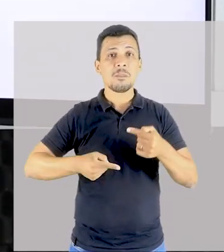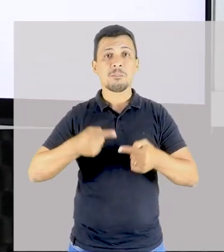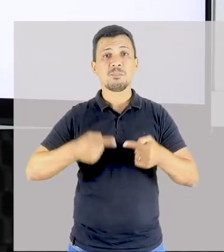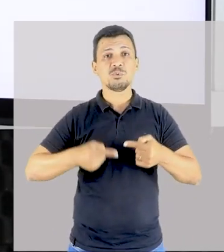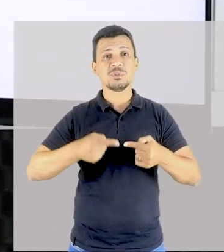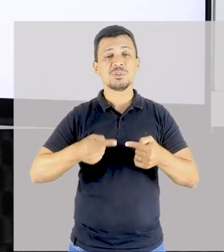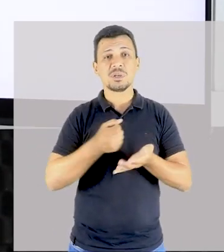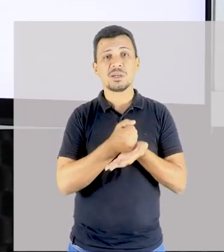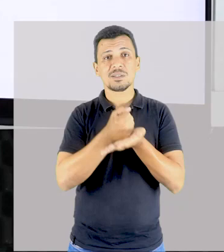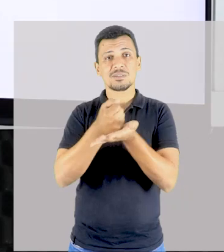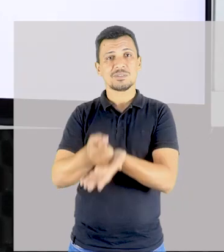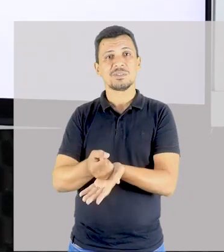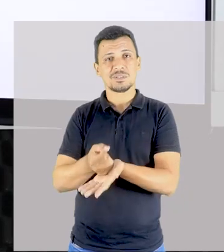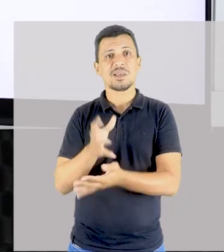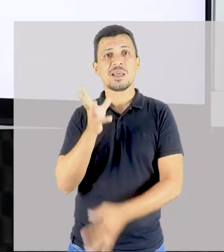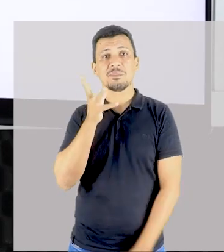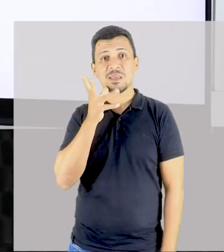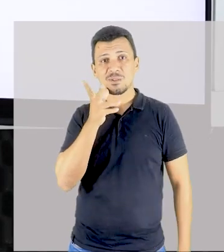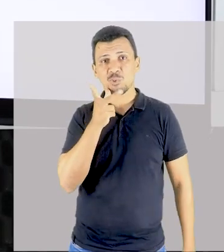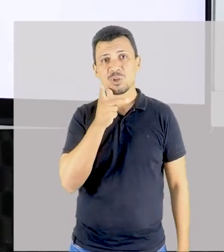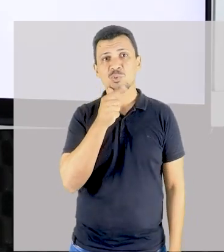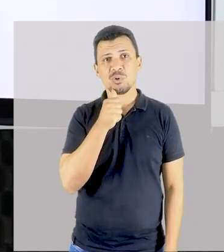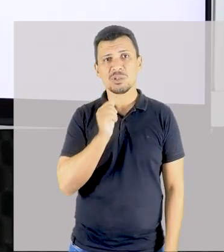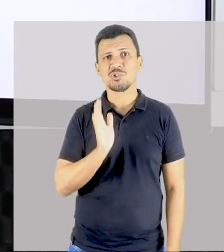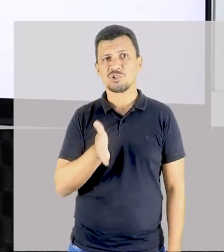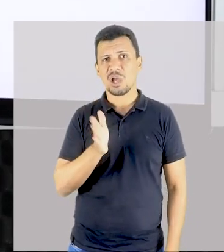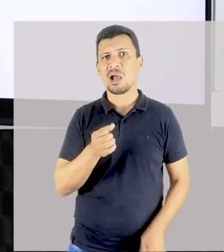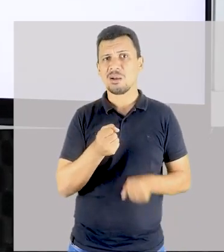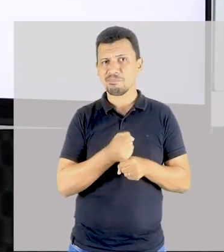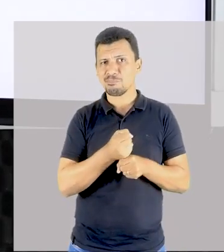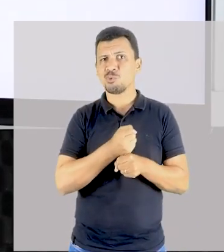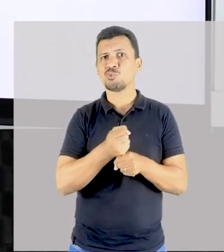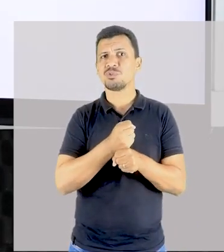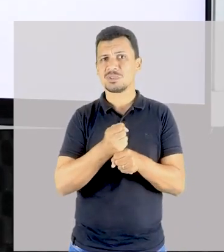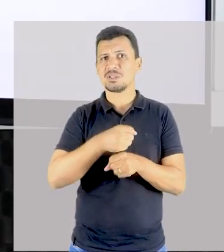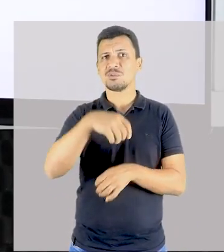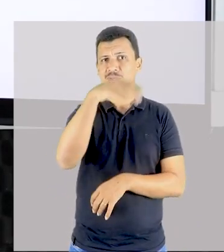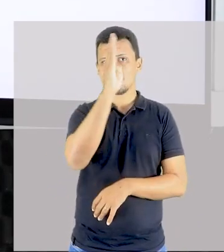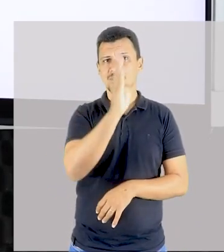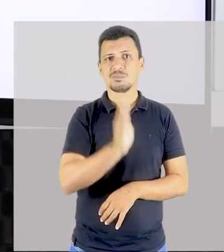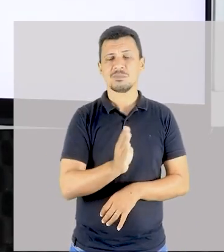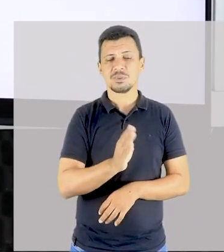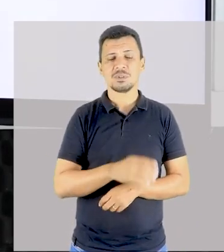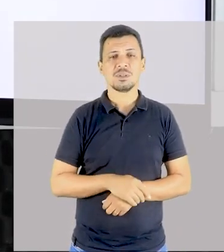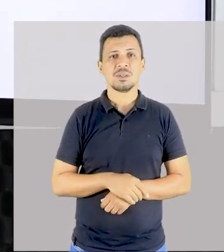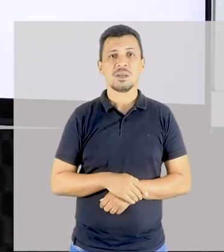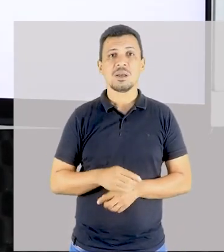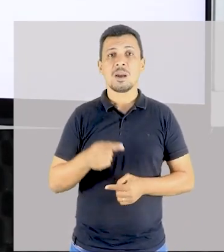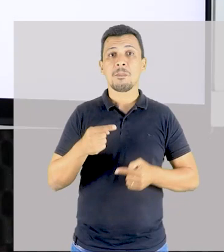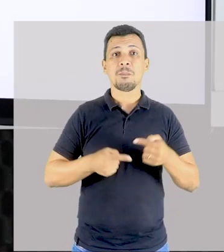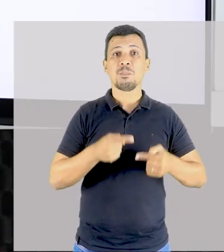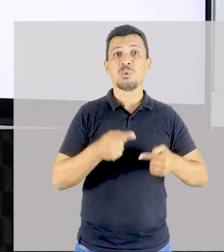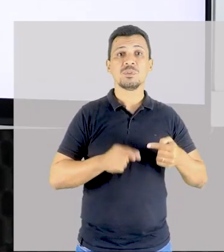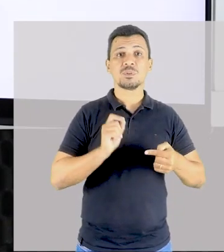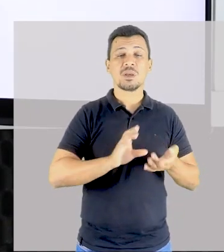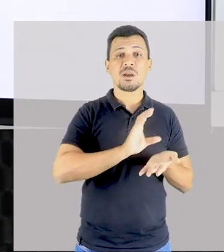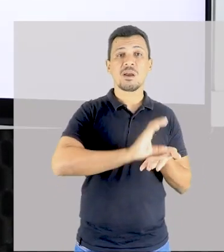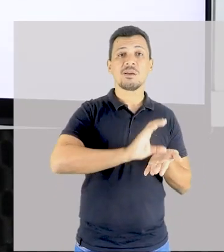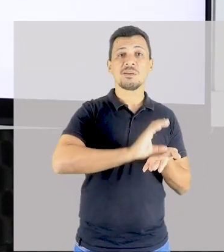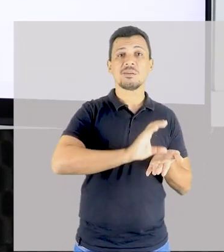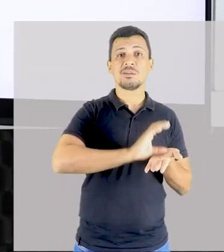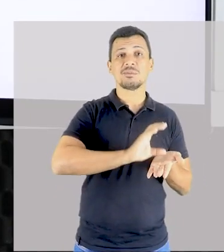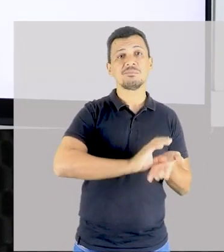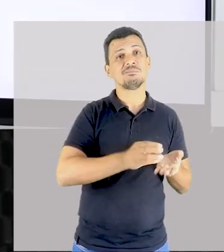assistência ela é bastante duradora Ela já tem muito tempo que existe no país que é uma política de transferência direta de